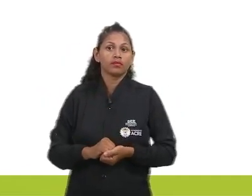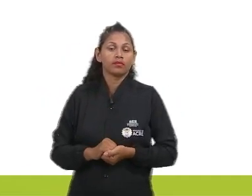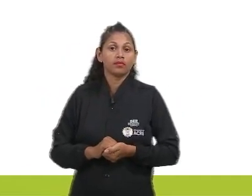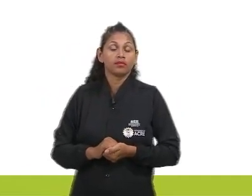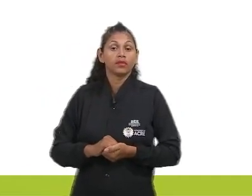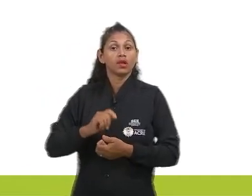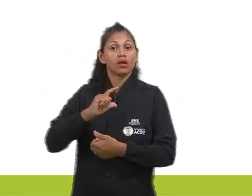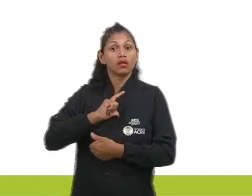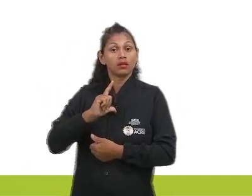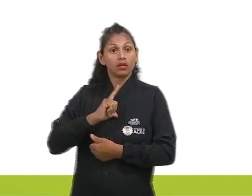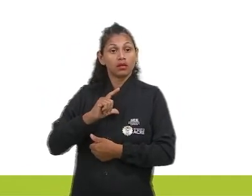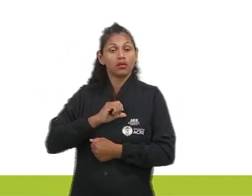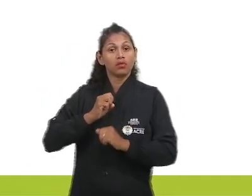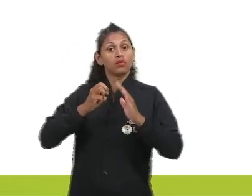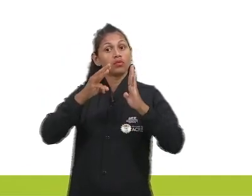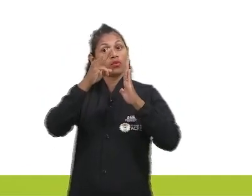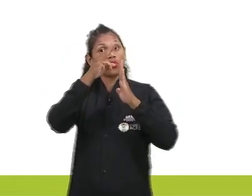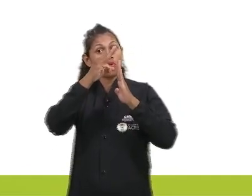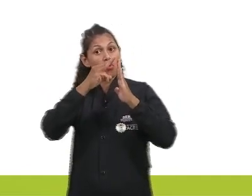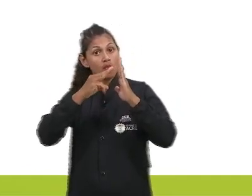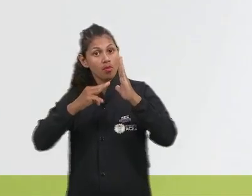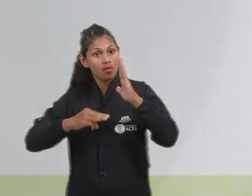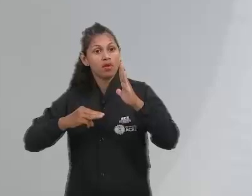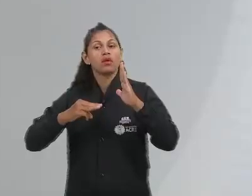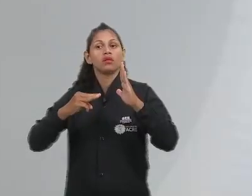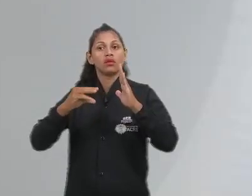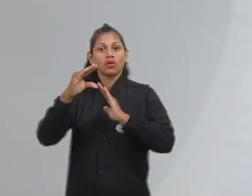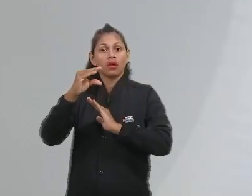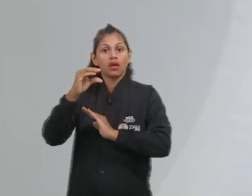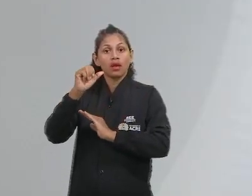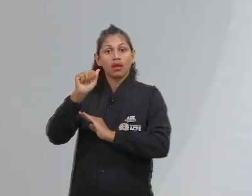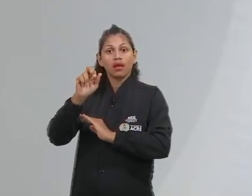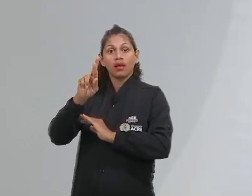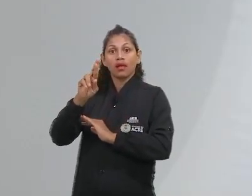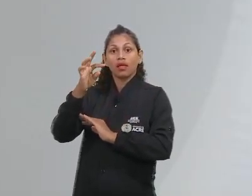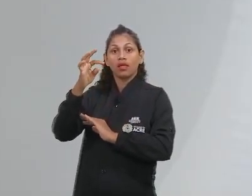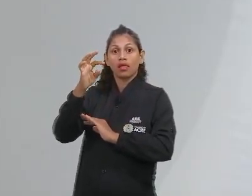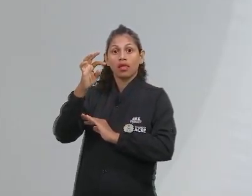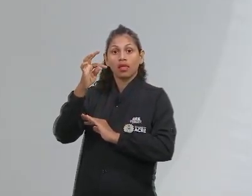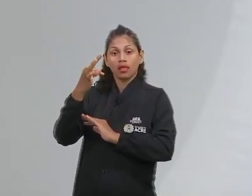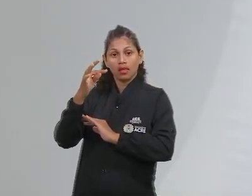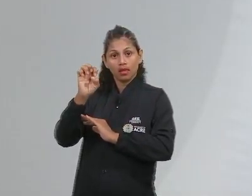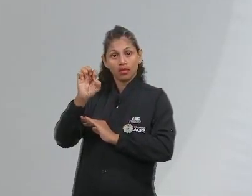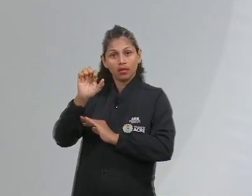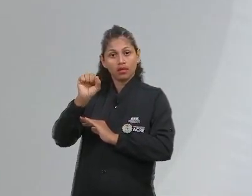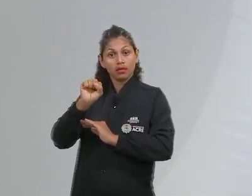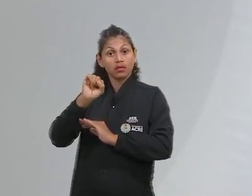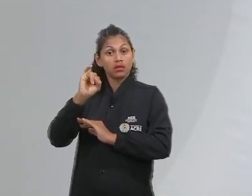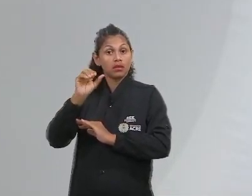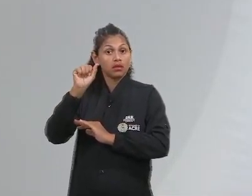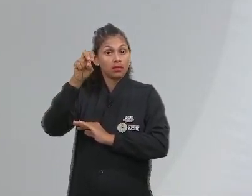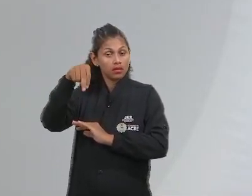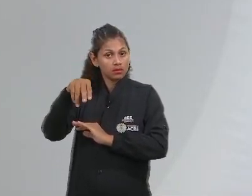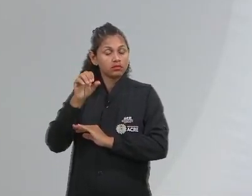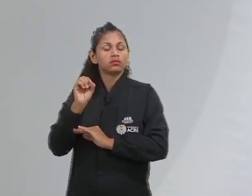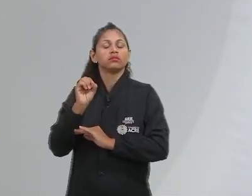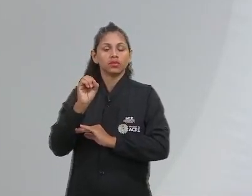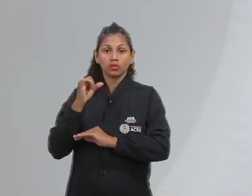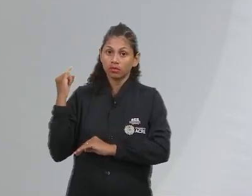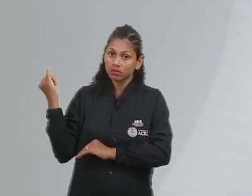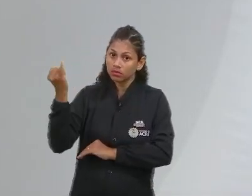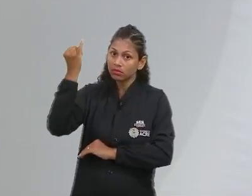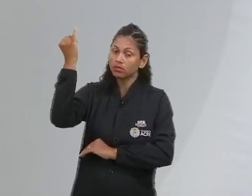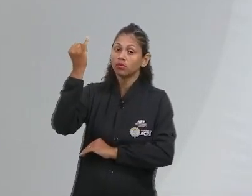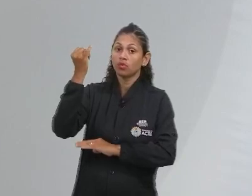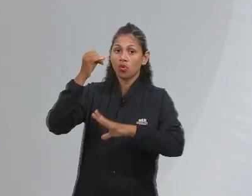nós temos aí o método cartesiano. Então, esse método, ele é muito importante porque ele vai se